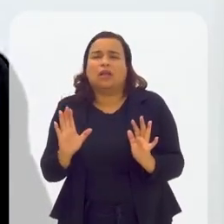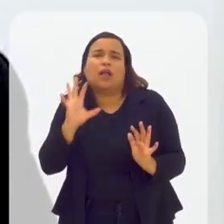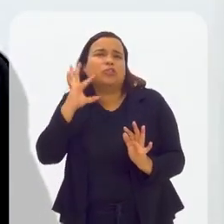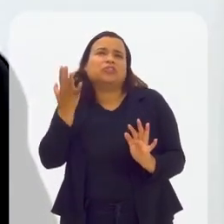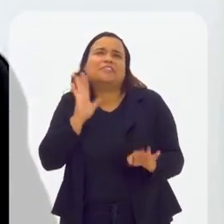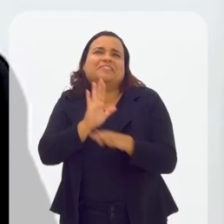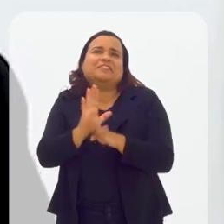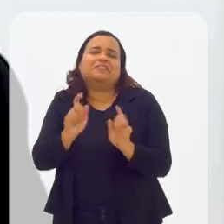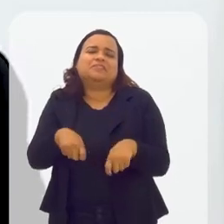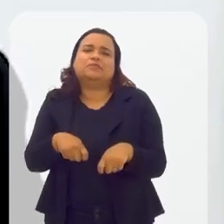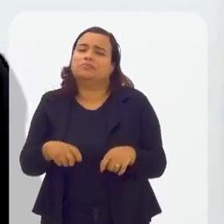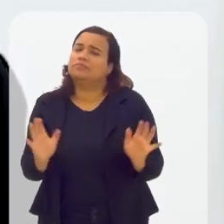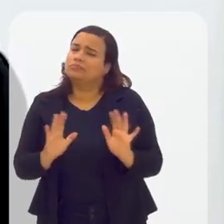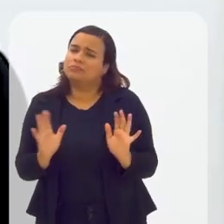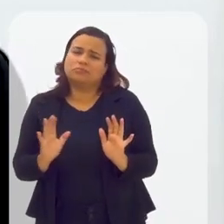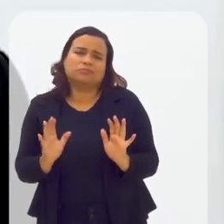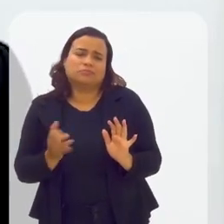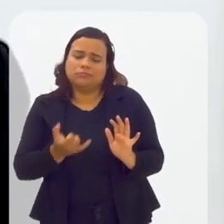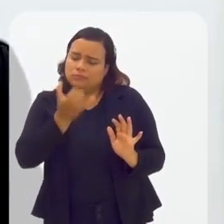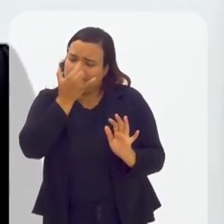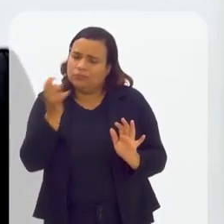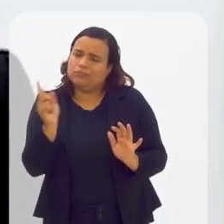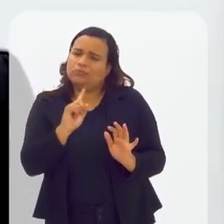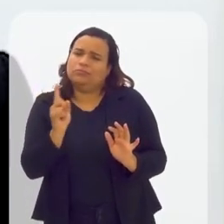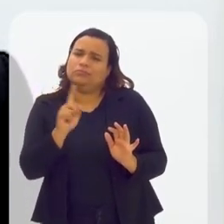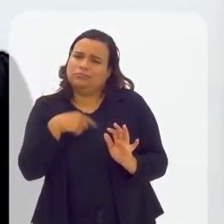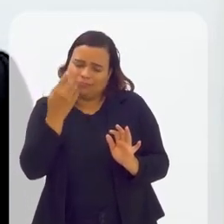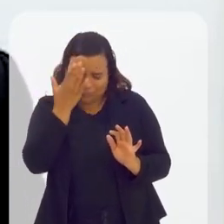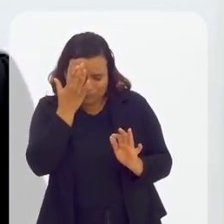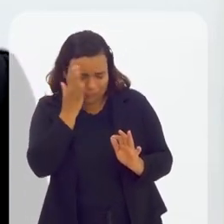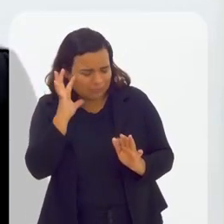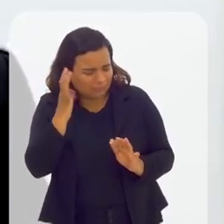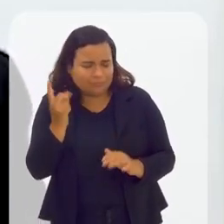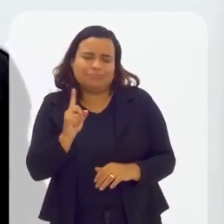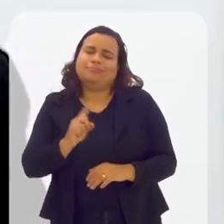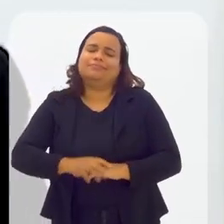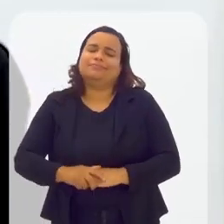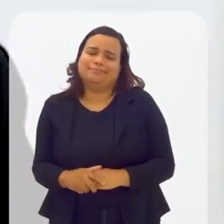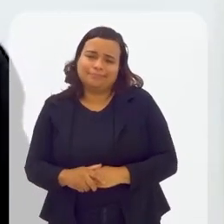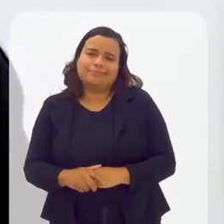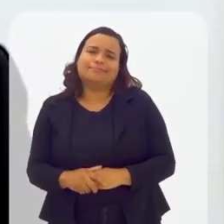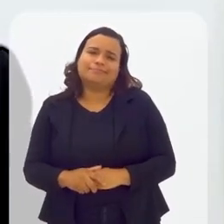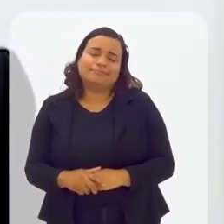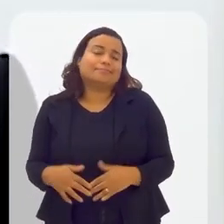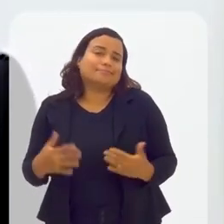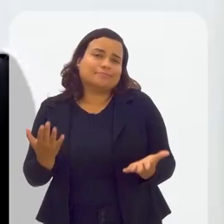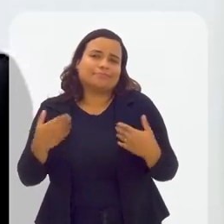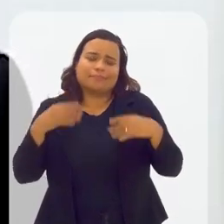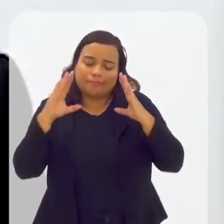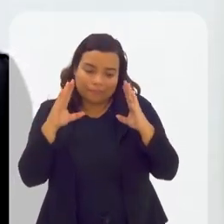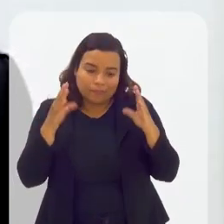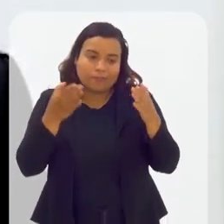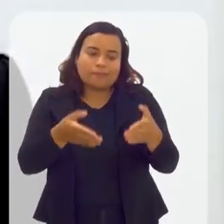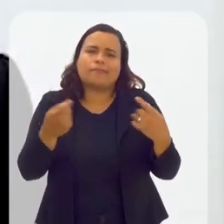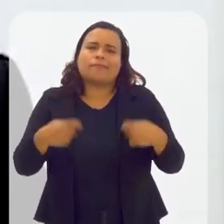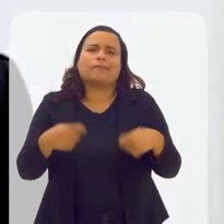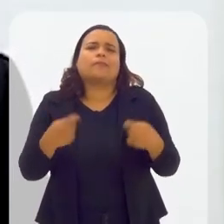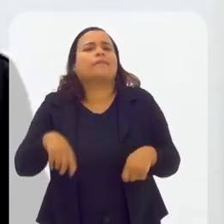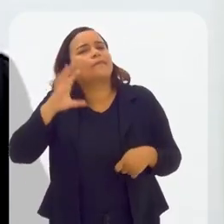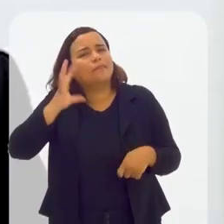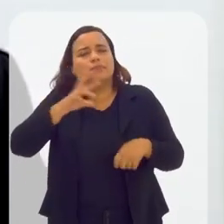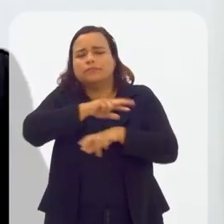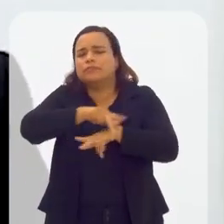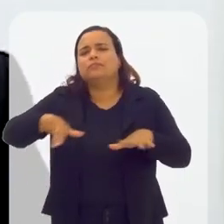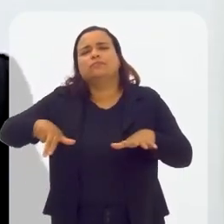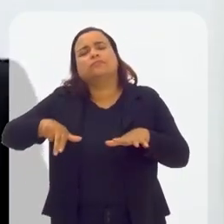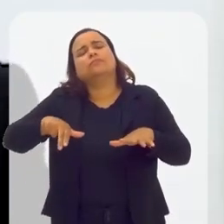entre aquela região do Grande Rio e a cidade do Rio de Janeiro, que não é isso, tá? Então, nós precisamos